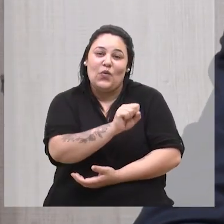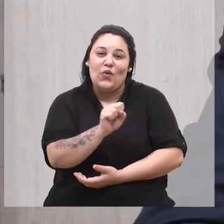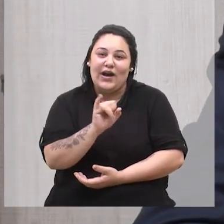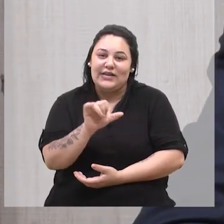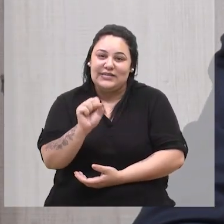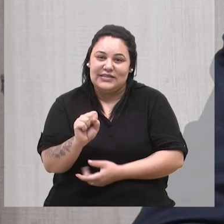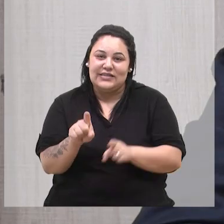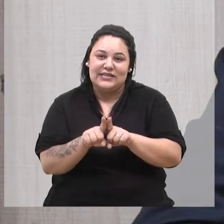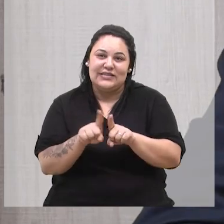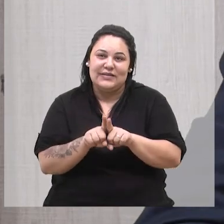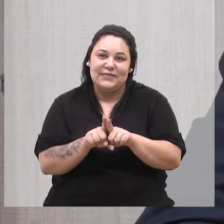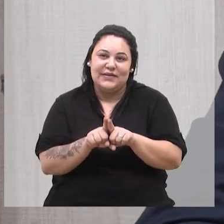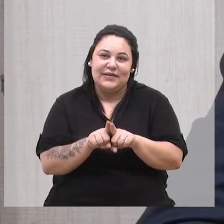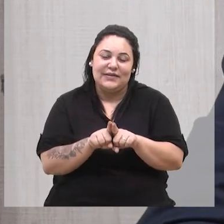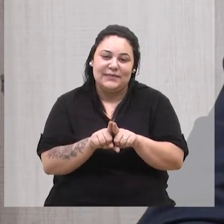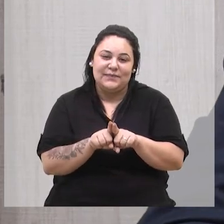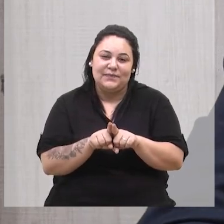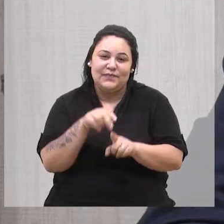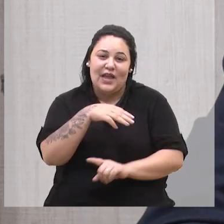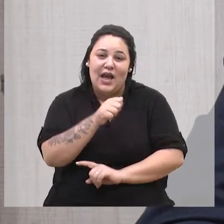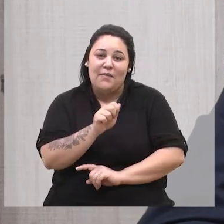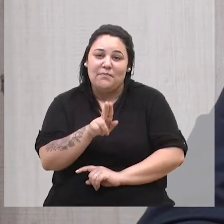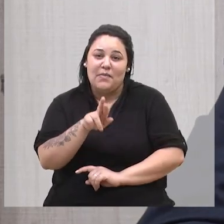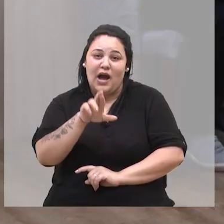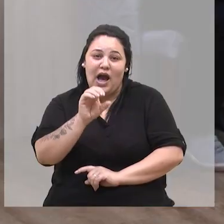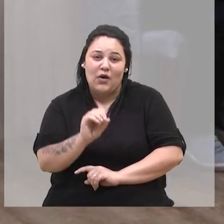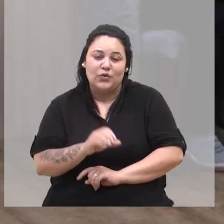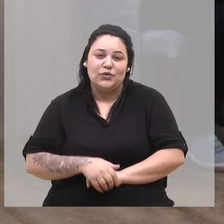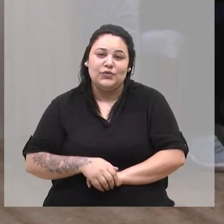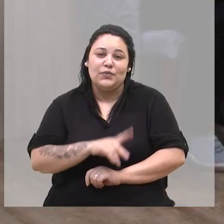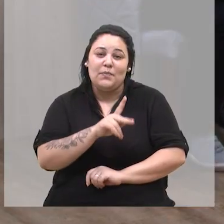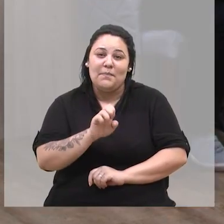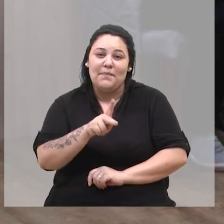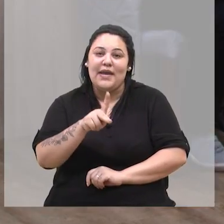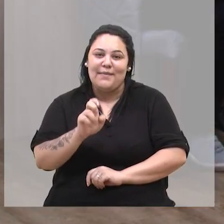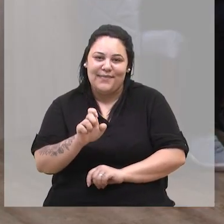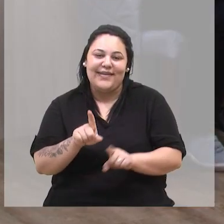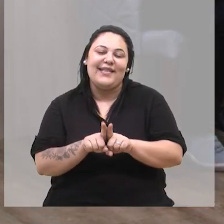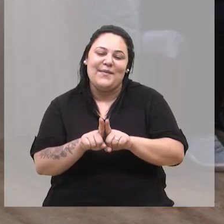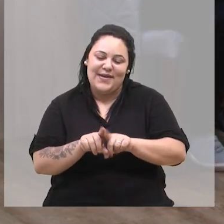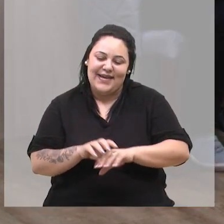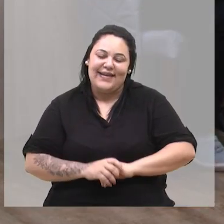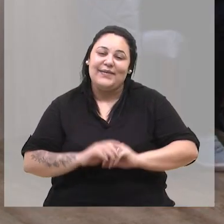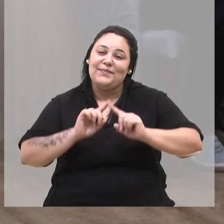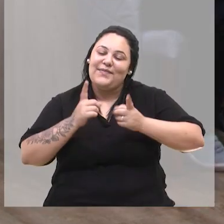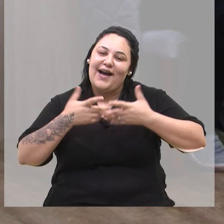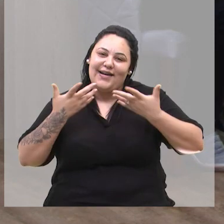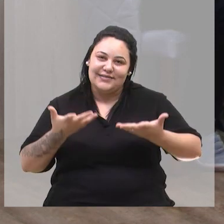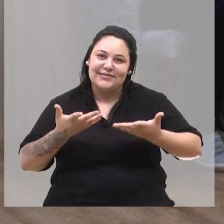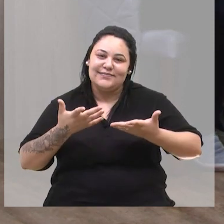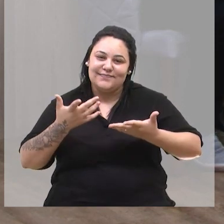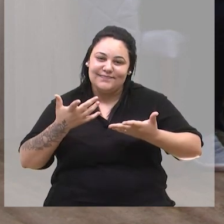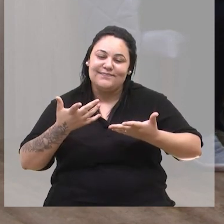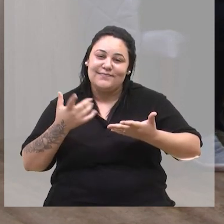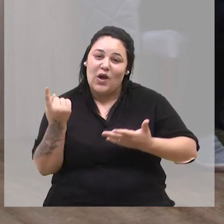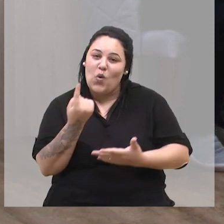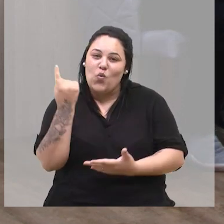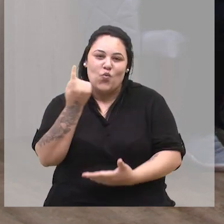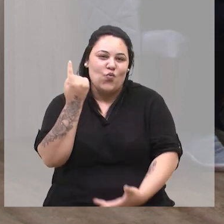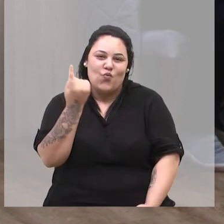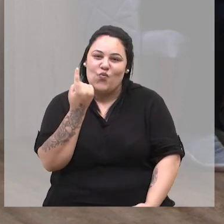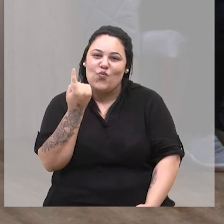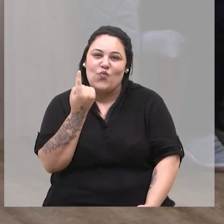Melo, o Mauro Pereira, o Pepe Vargas. Mas, enfim, a mulher aí foi a Denise. A Denise